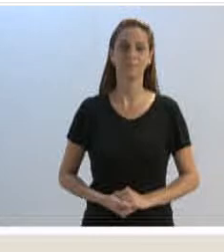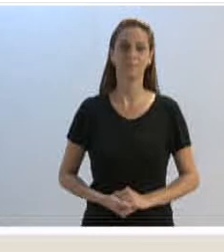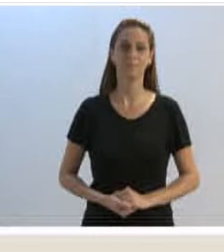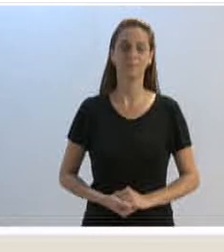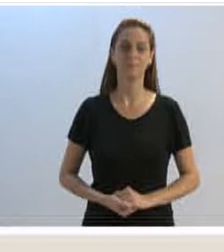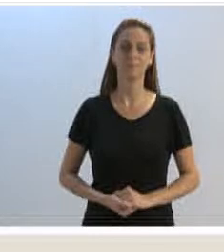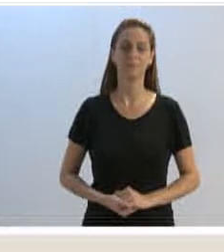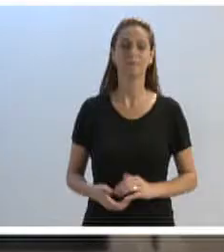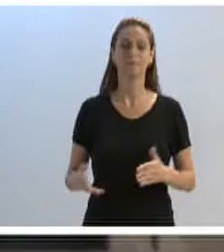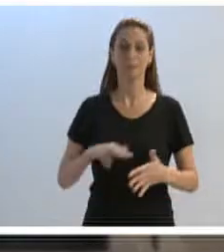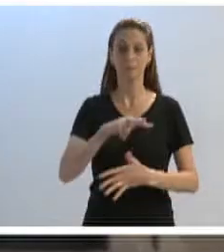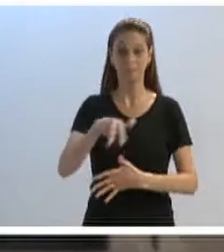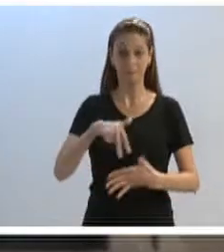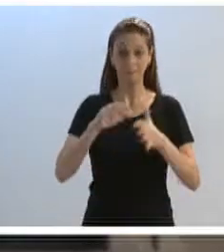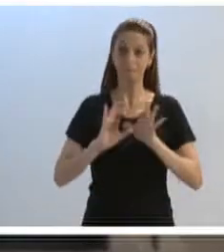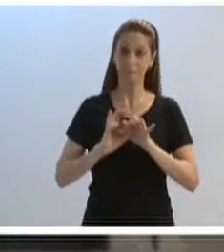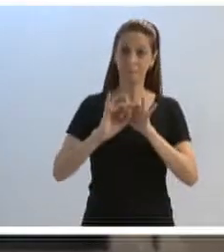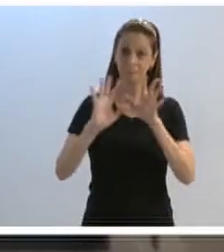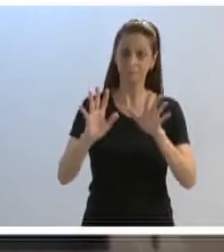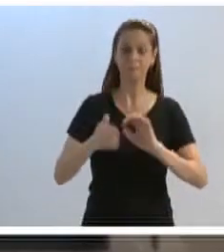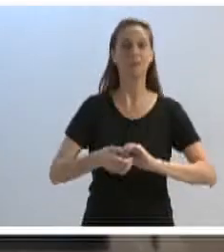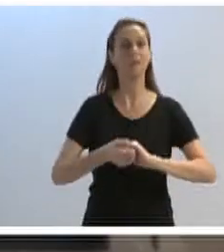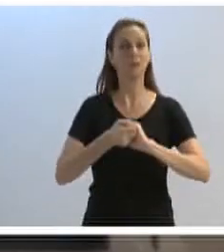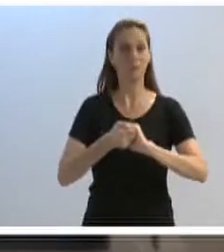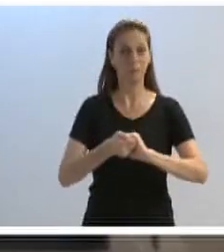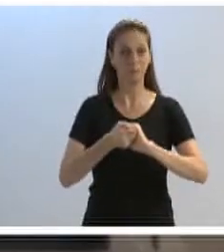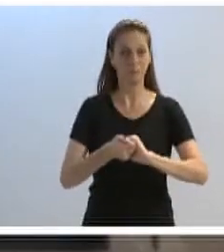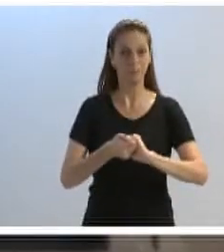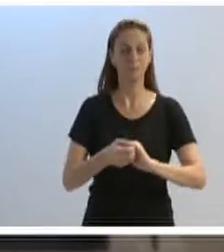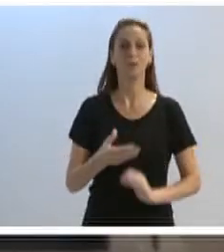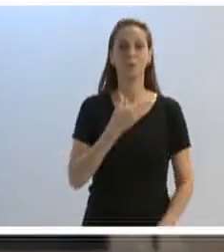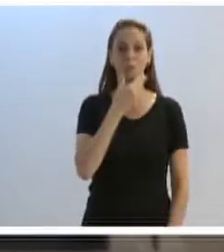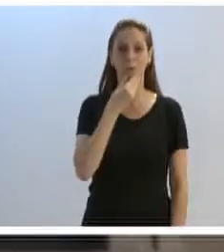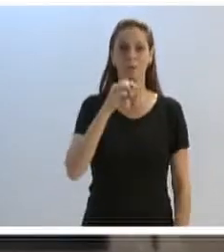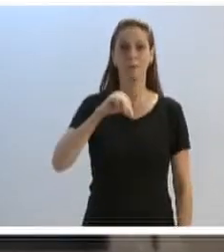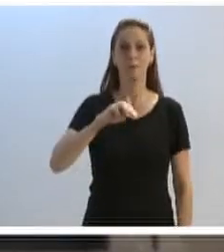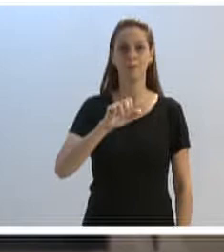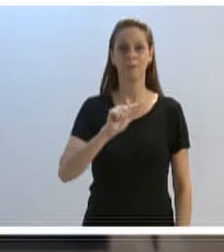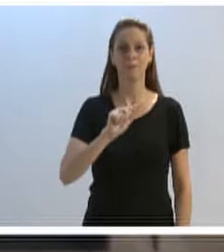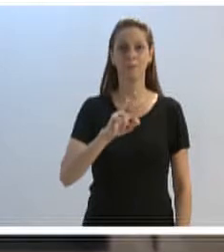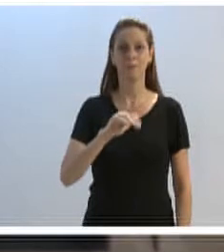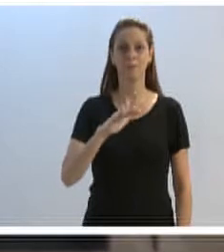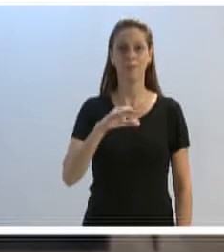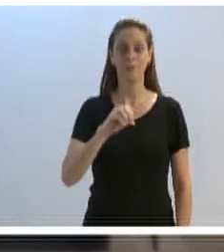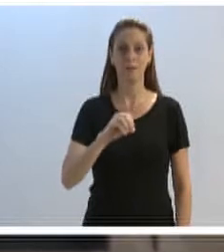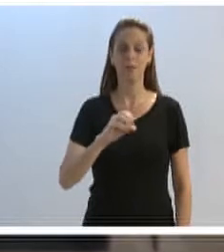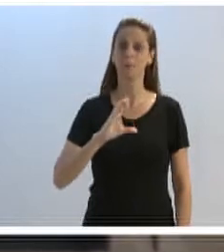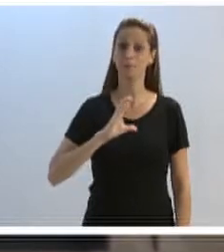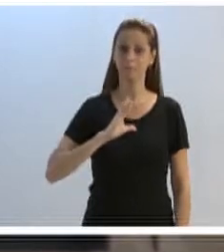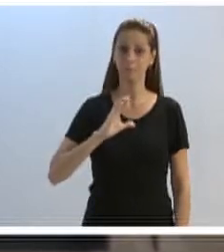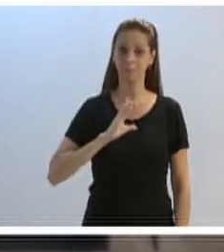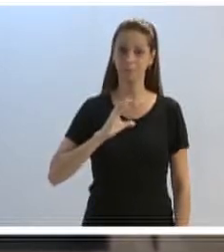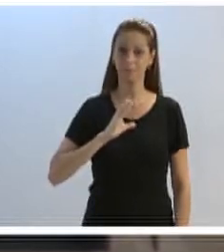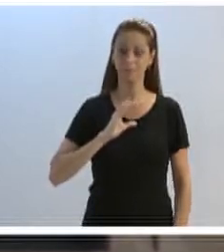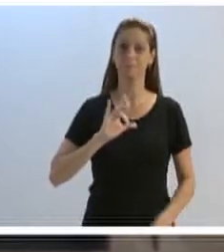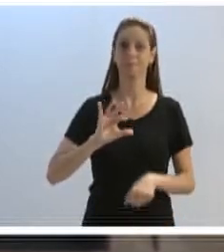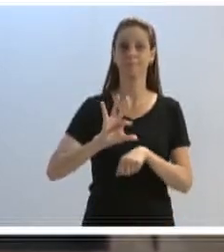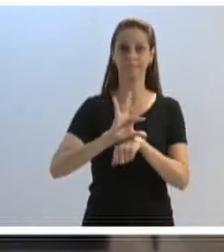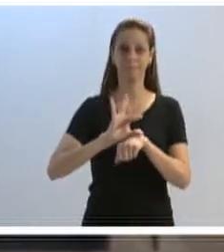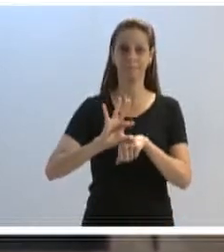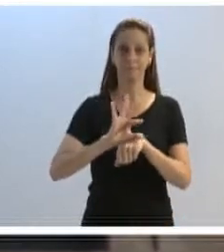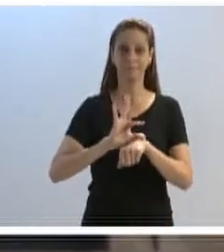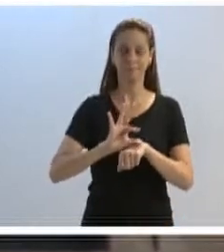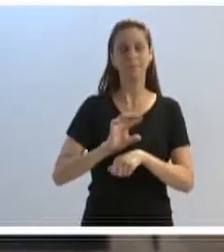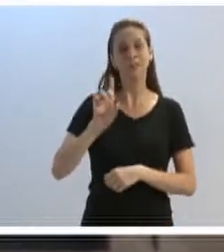Tribuna Livre, quero cumprimentar o senhor Marcelo Krause de Matos, coordenador do Conselho Municipal de